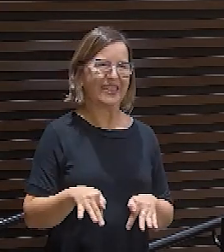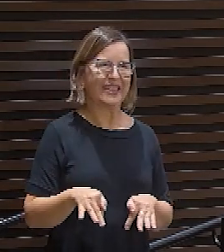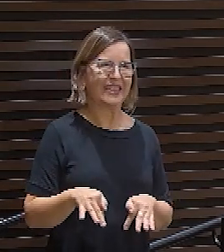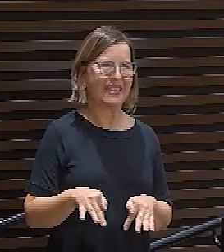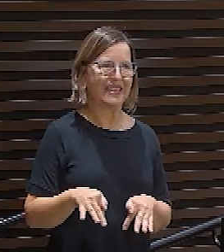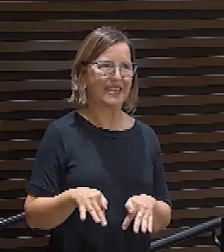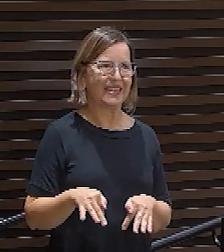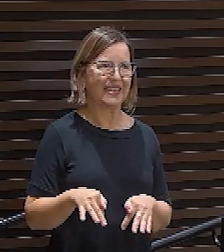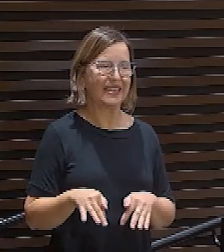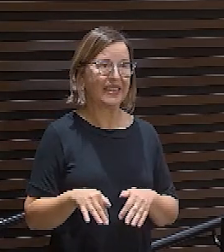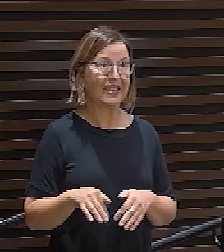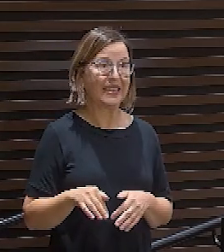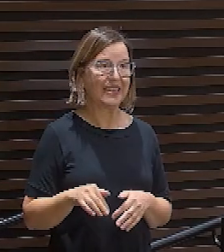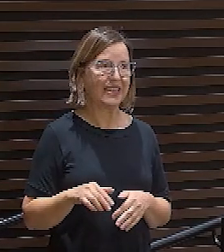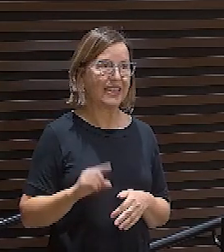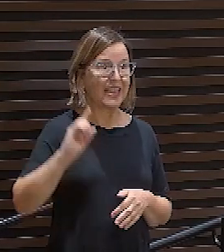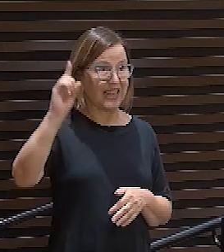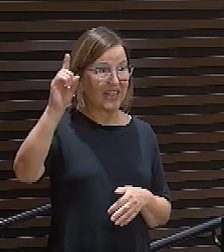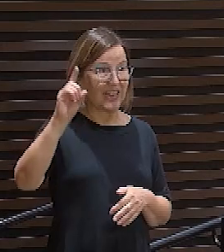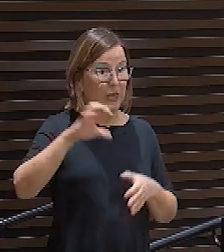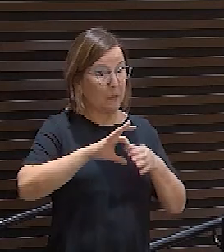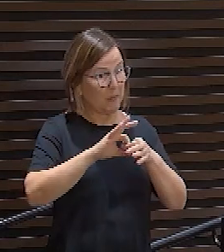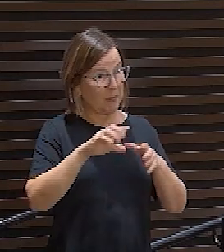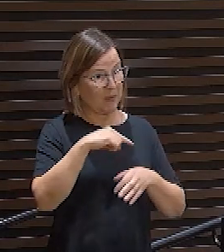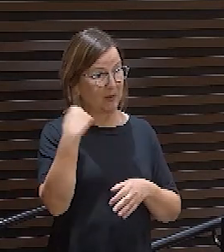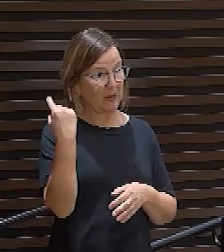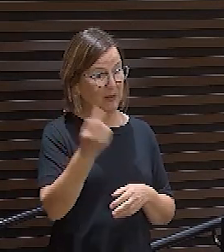Ele não só permite que a gente continue existindo,